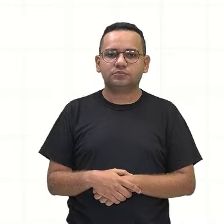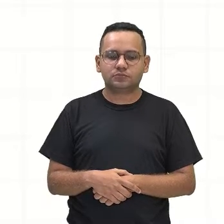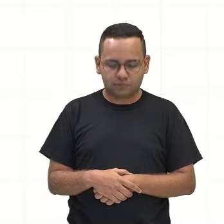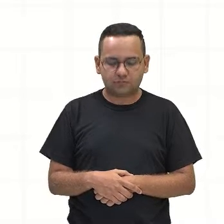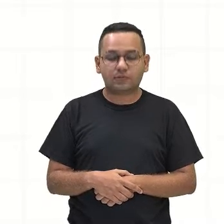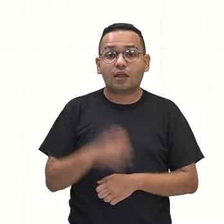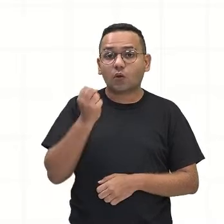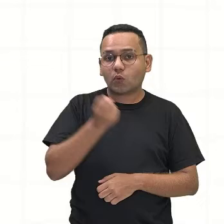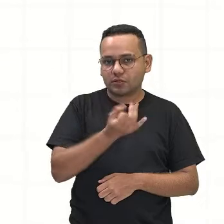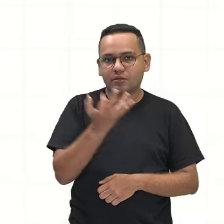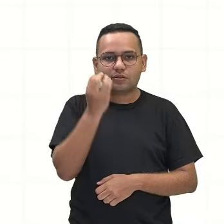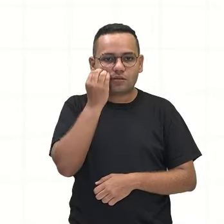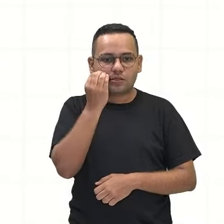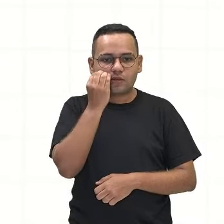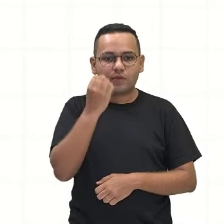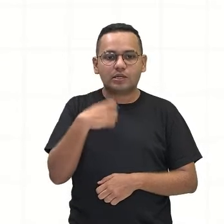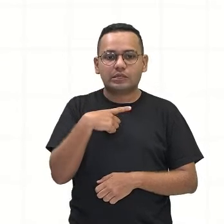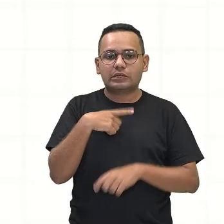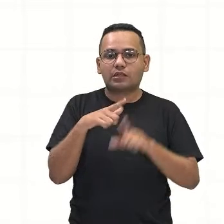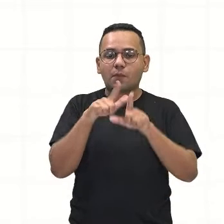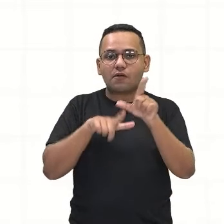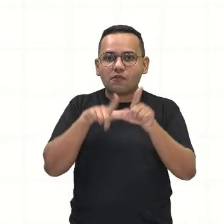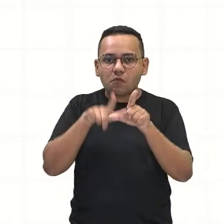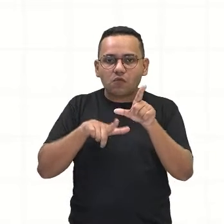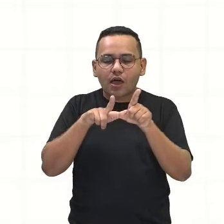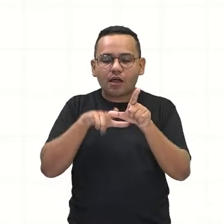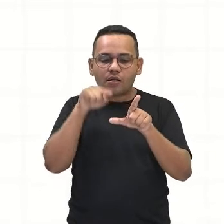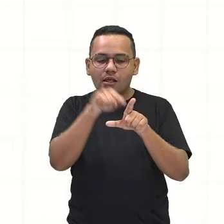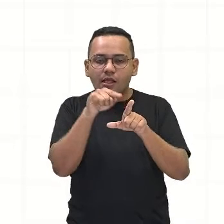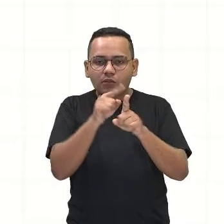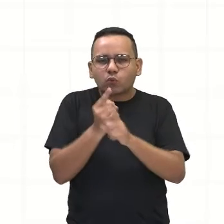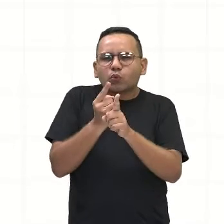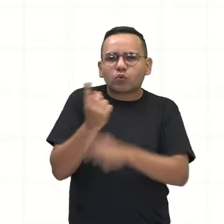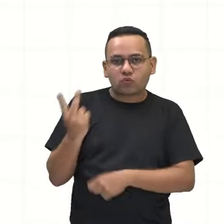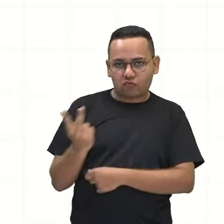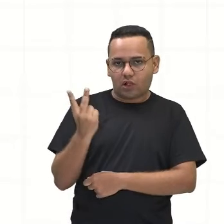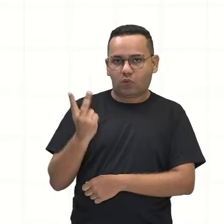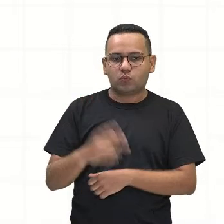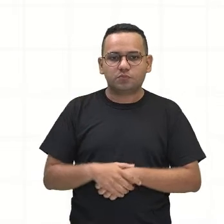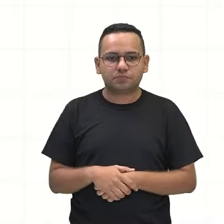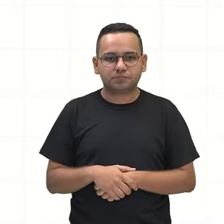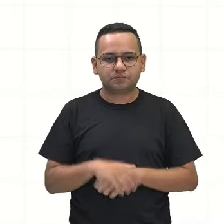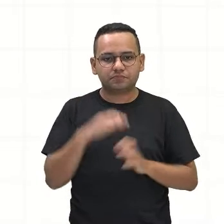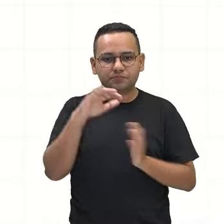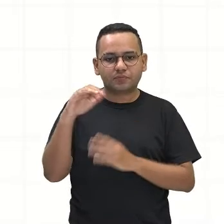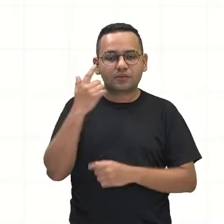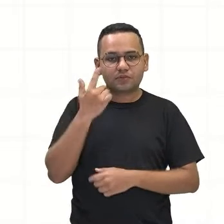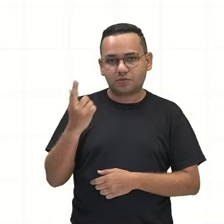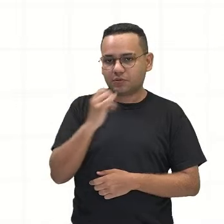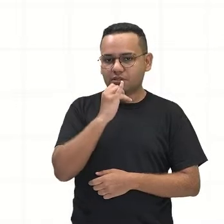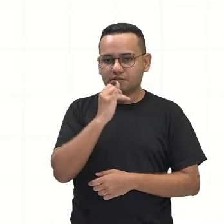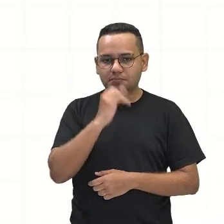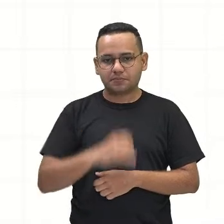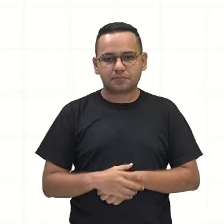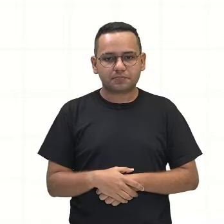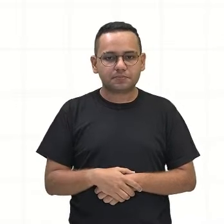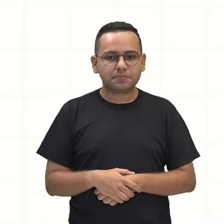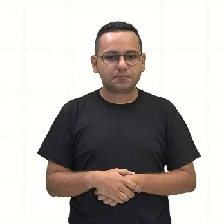um valor. Tá? Nós já veremos aqui como isso é simples.